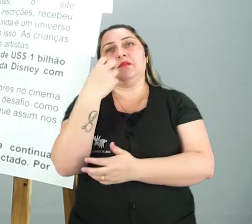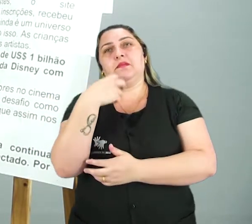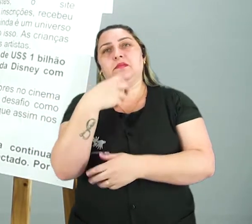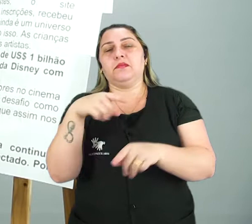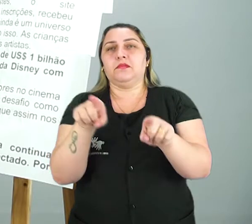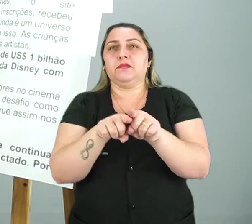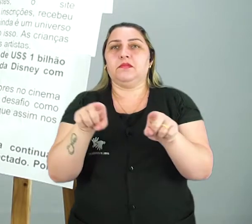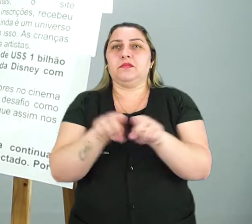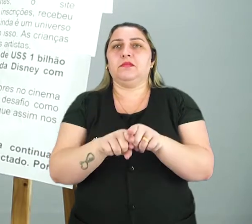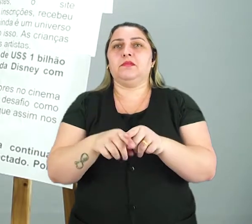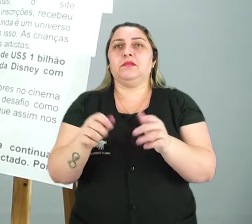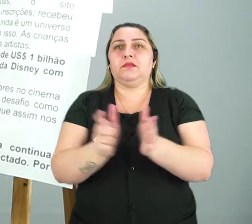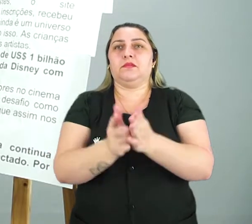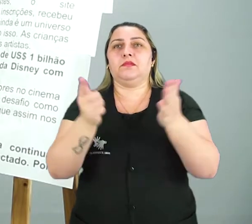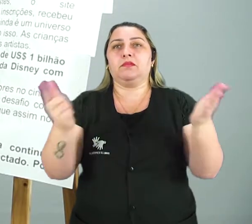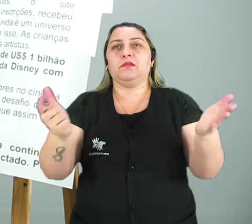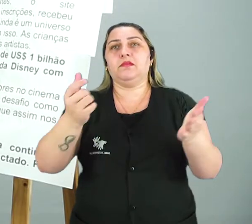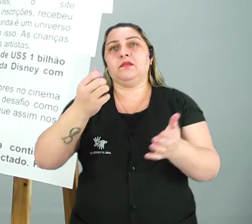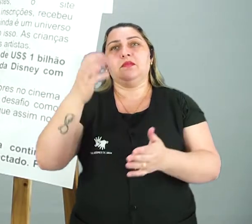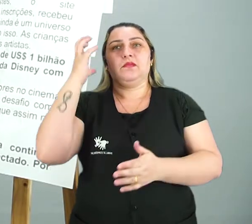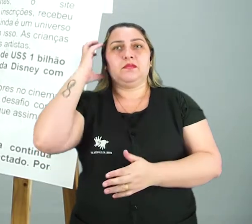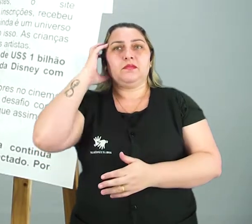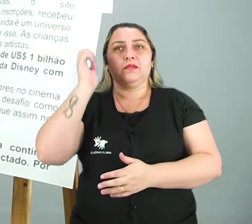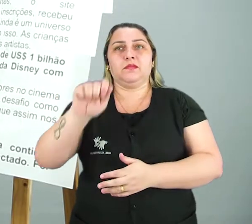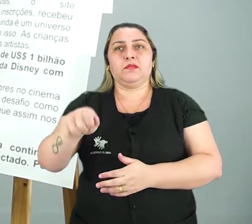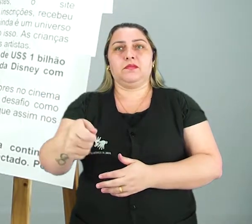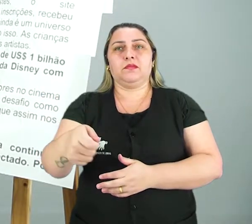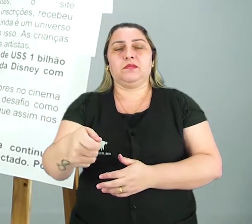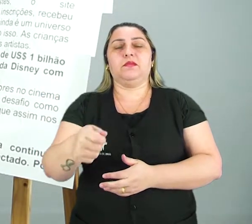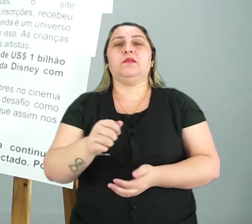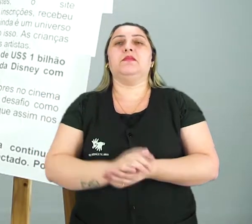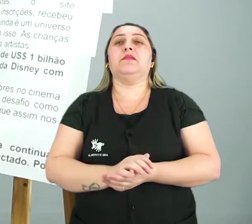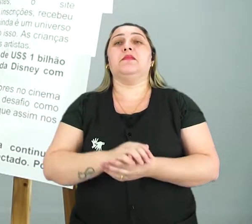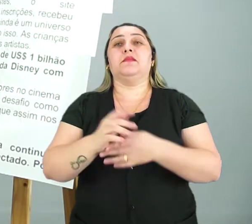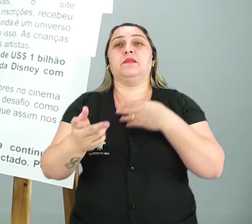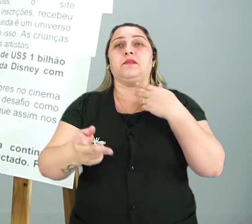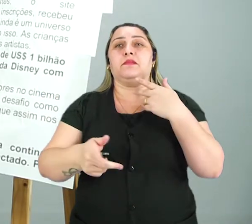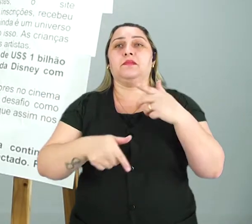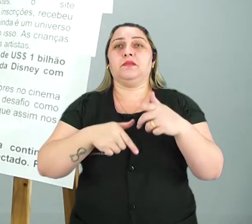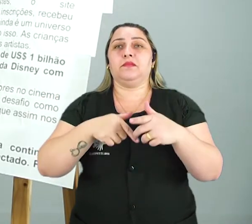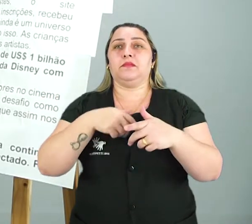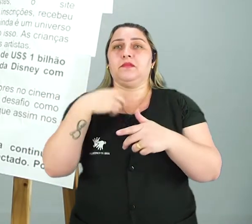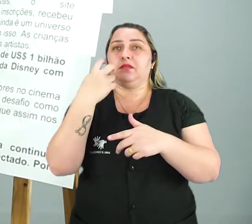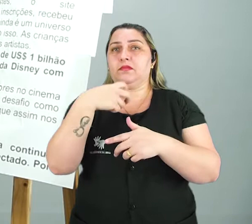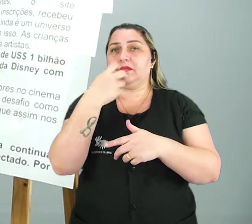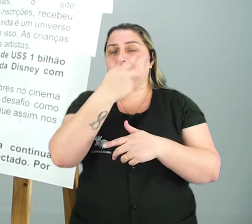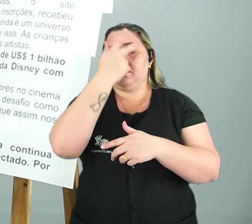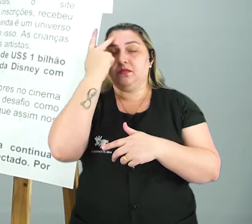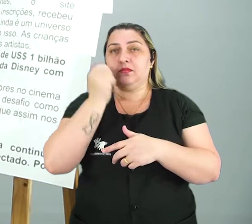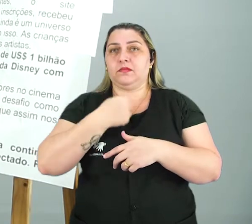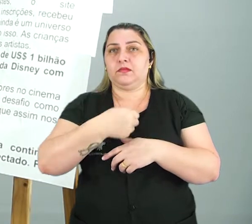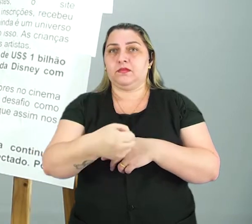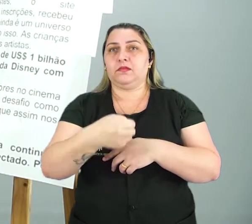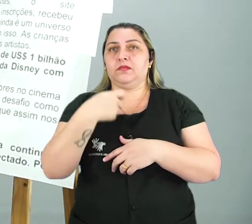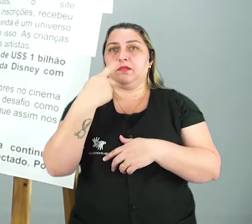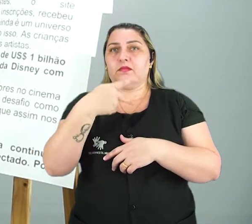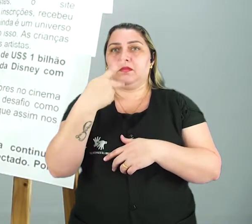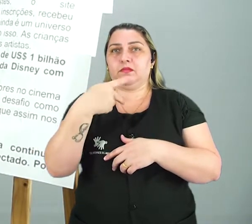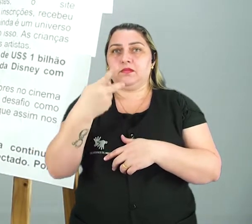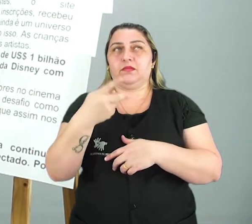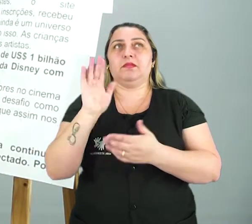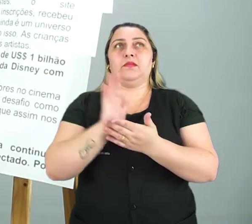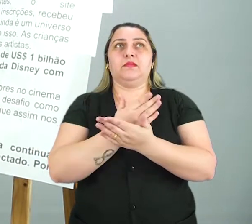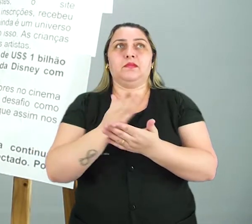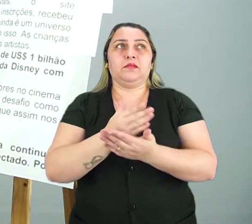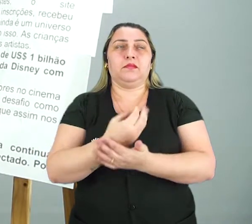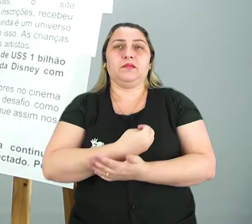oralidade, como no jornal ou na rádio, é trabalhado na oralidade, é claro. As pessoas são indagadas, né, sobre algumas coisas sobre a